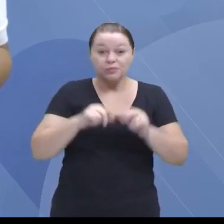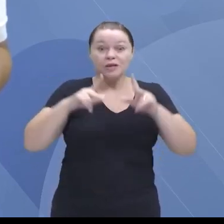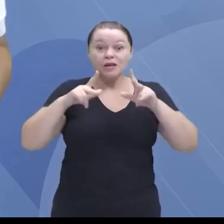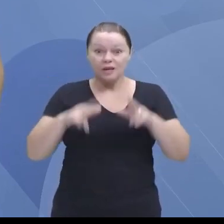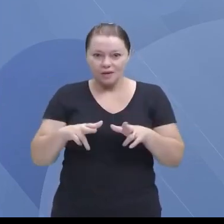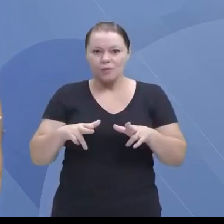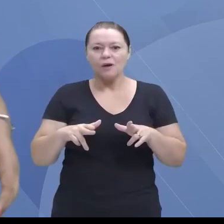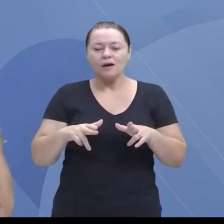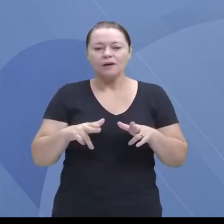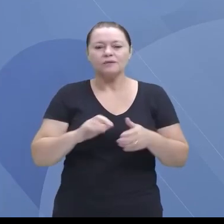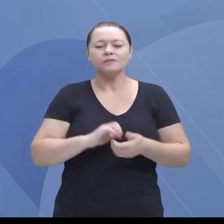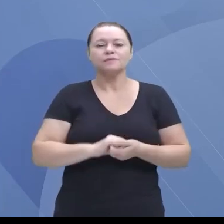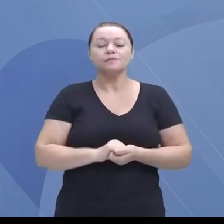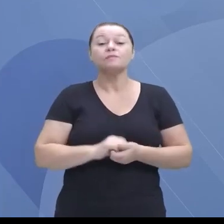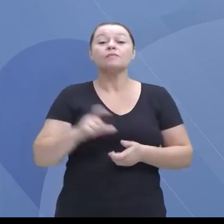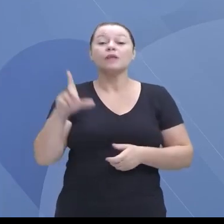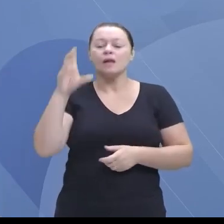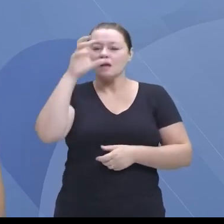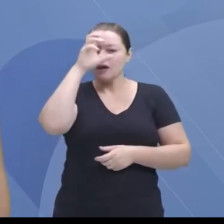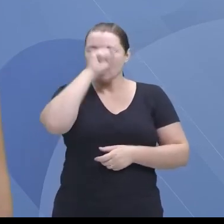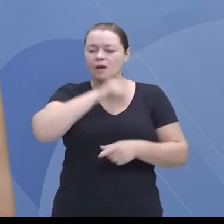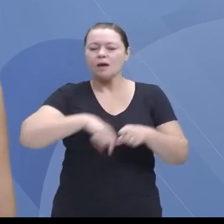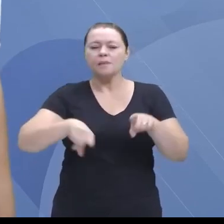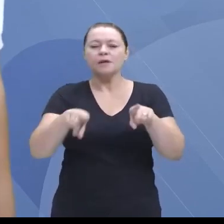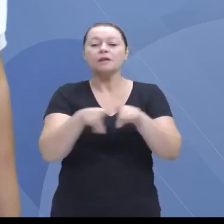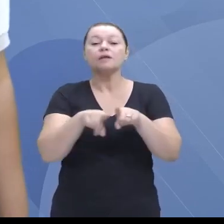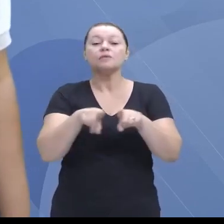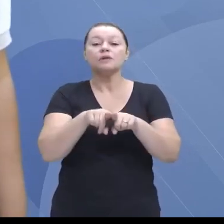iguais. Aprendemos também o